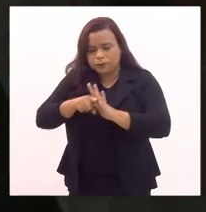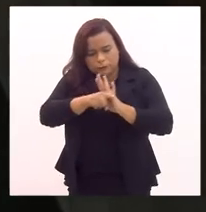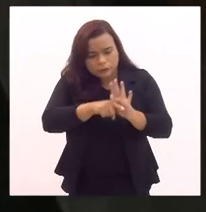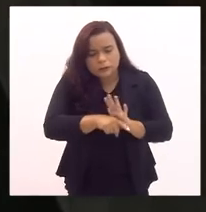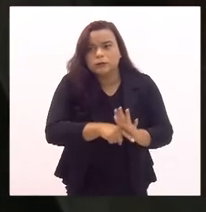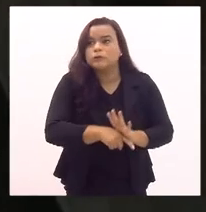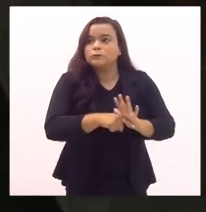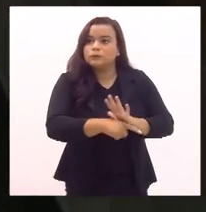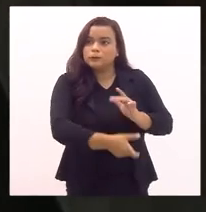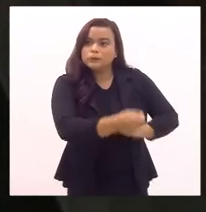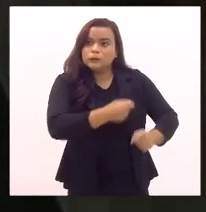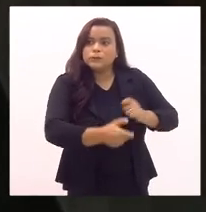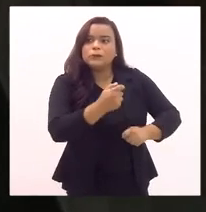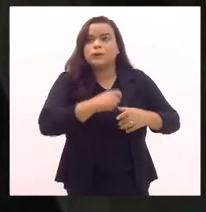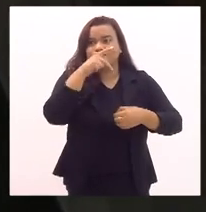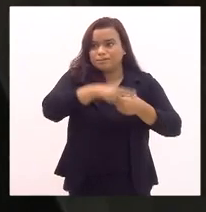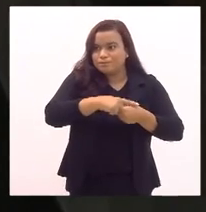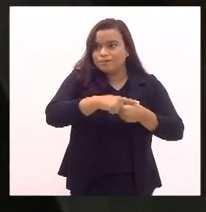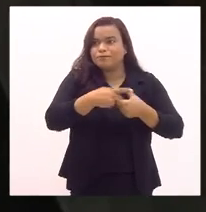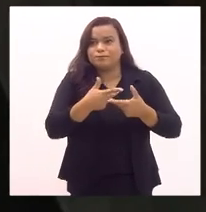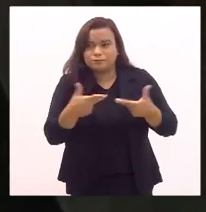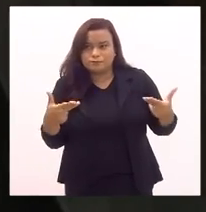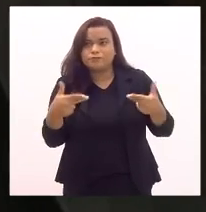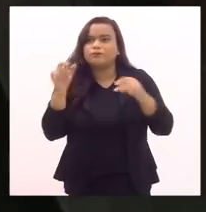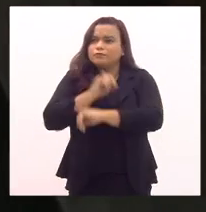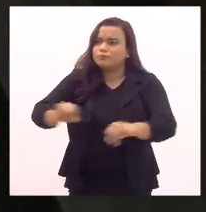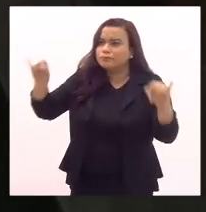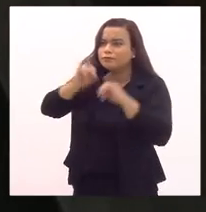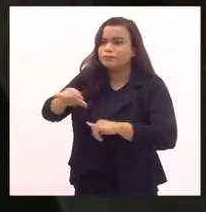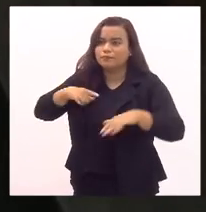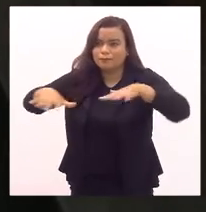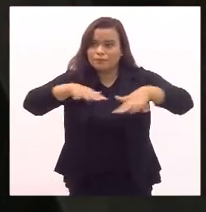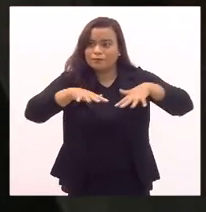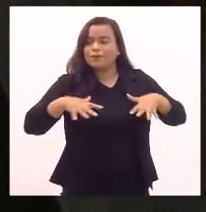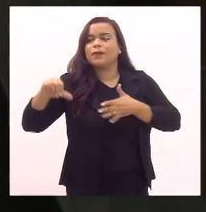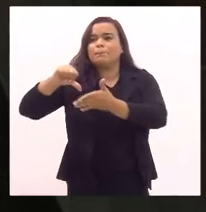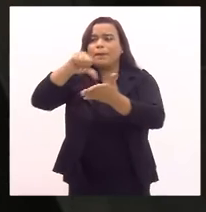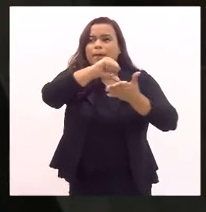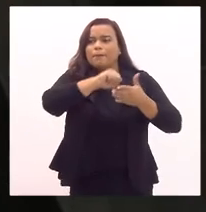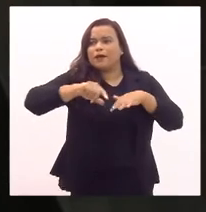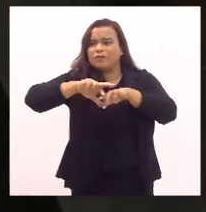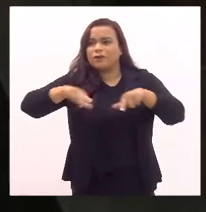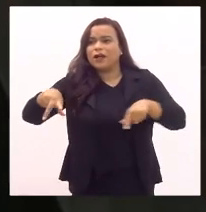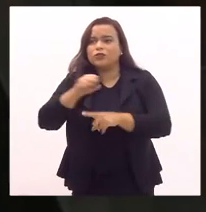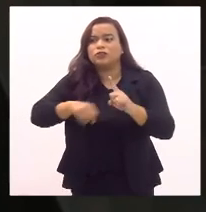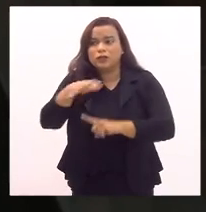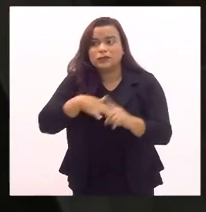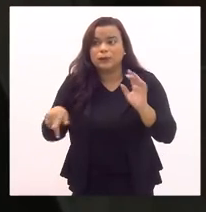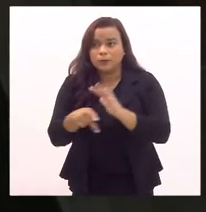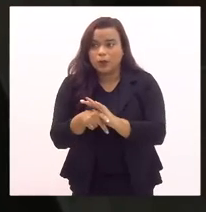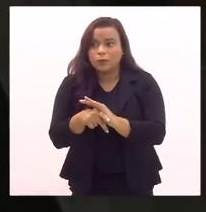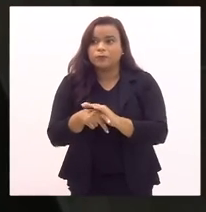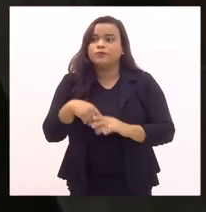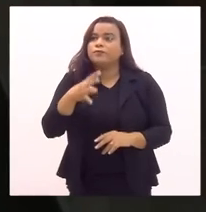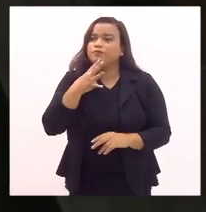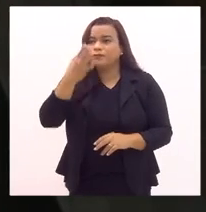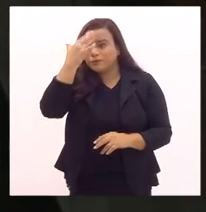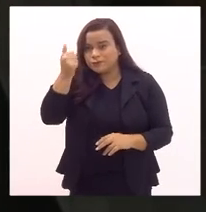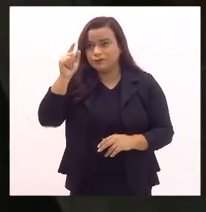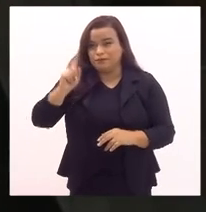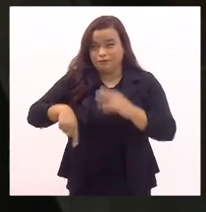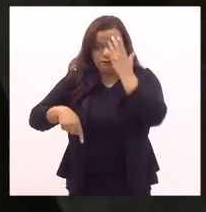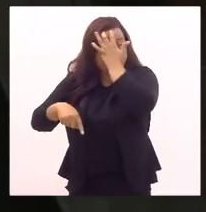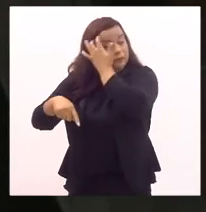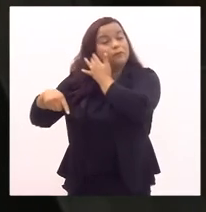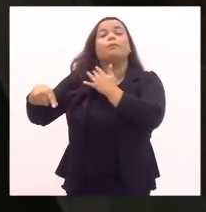petróleo do contexto de uma campanha que mobilizou vários setores da sociedade conhecida como o petróleo